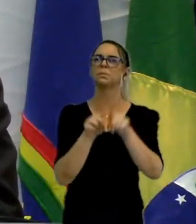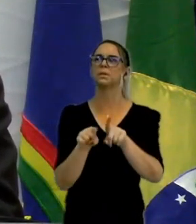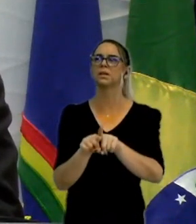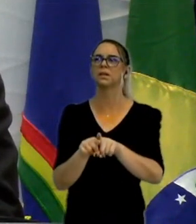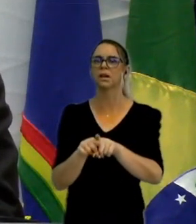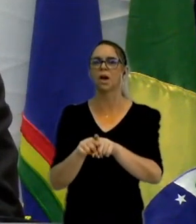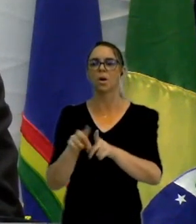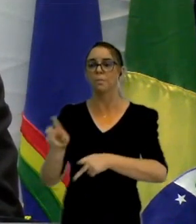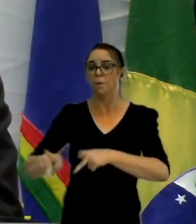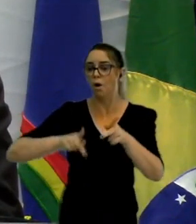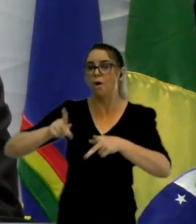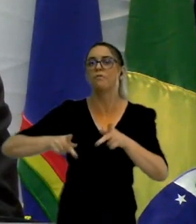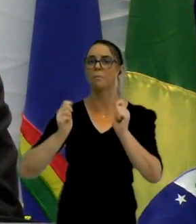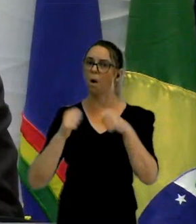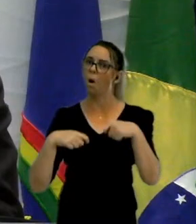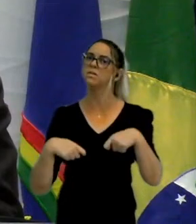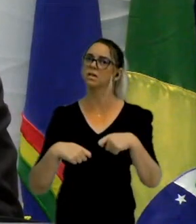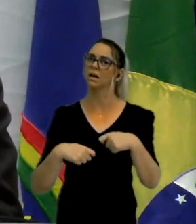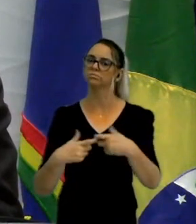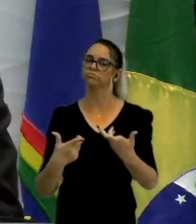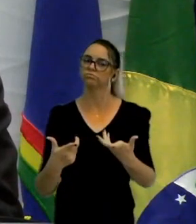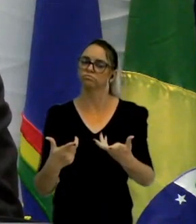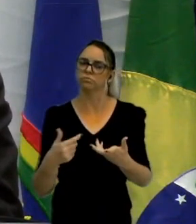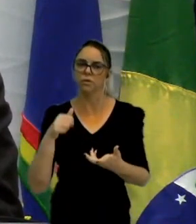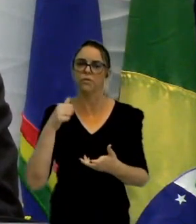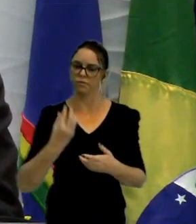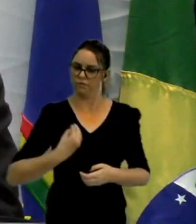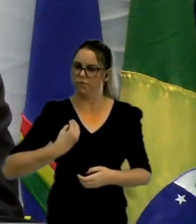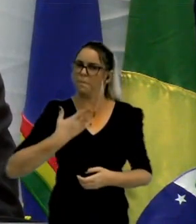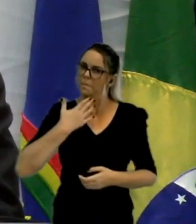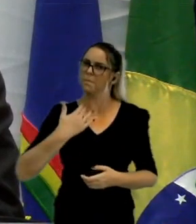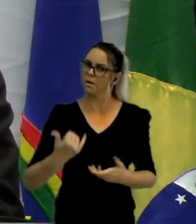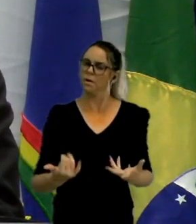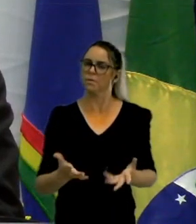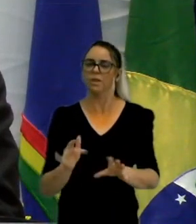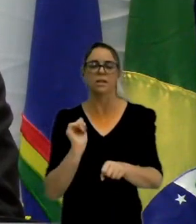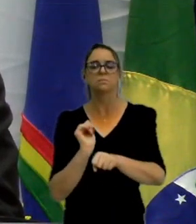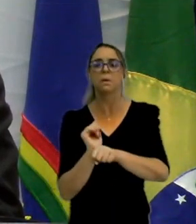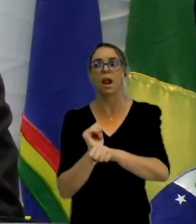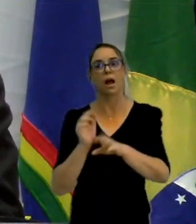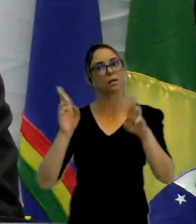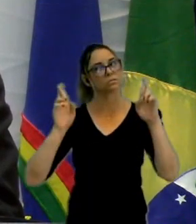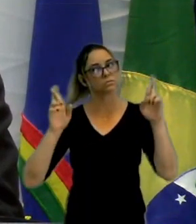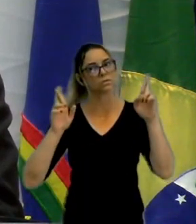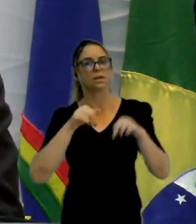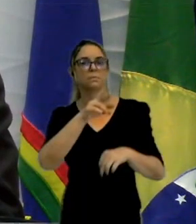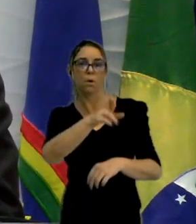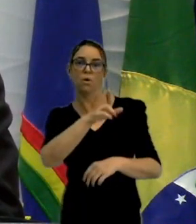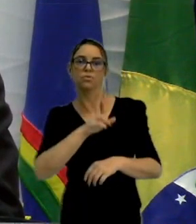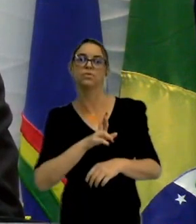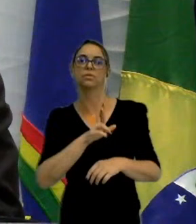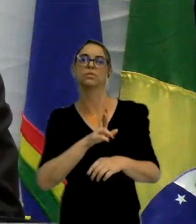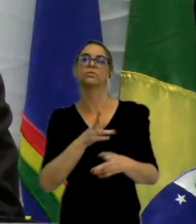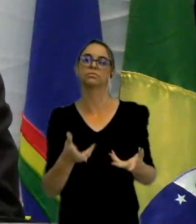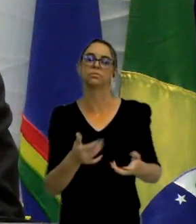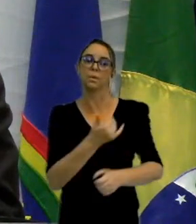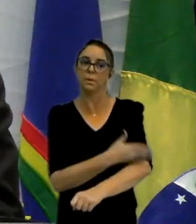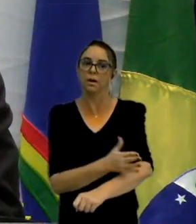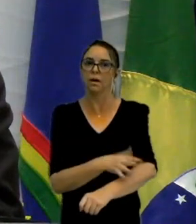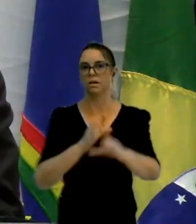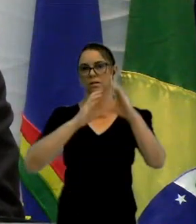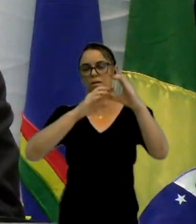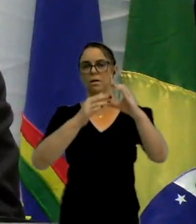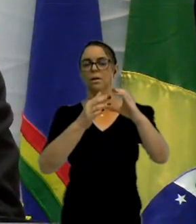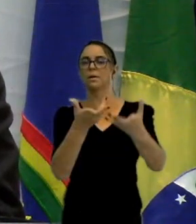assistida no que diz respeito ao abastecimento de água. Então, vamos aguardar alguma resposta na prática da